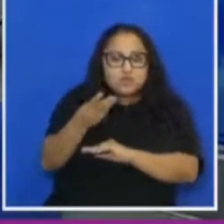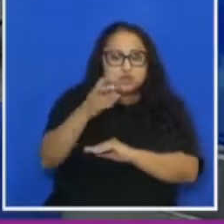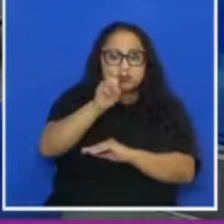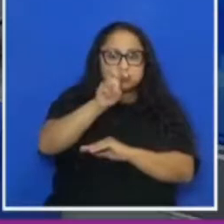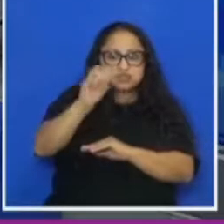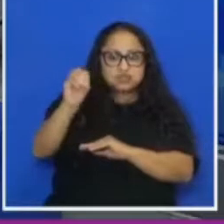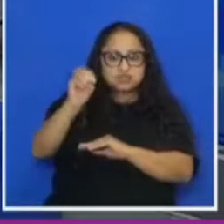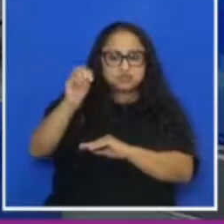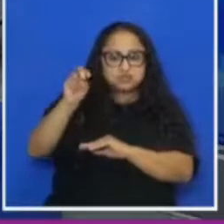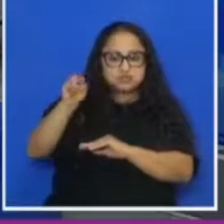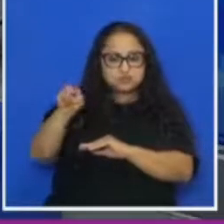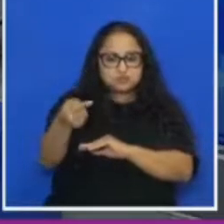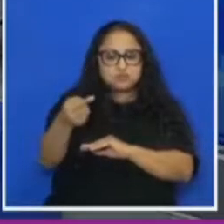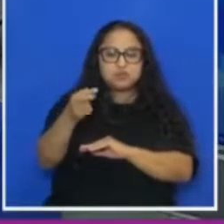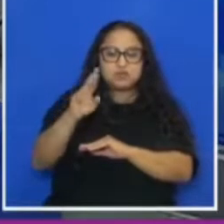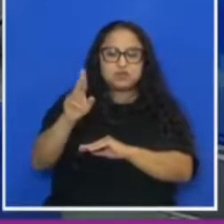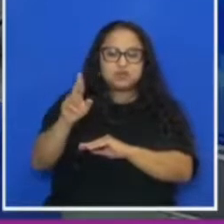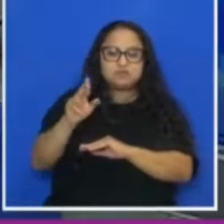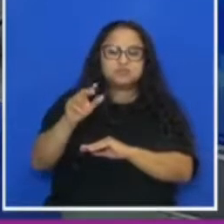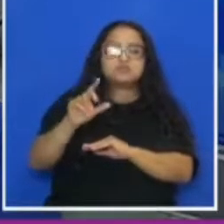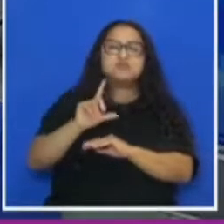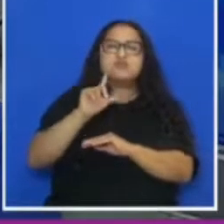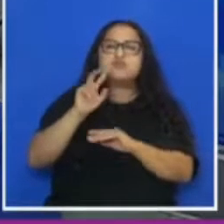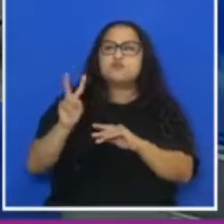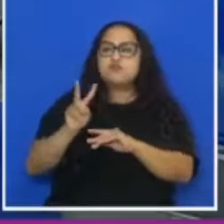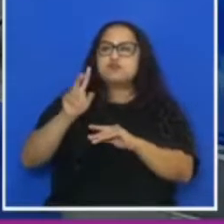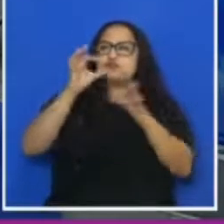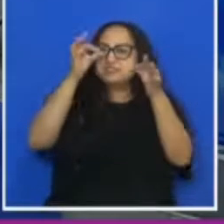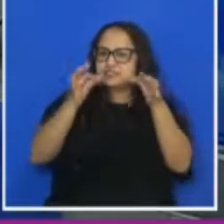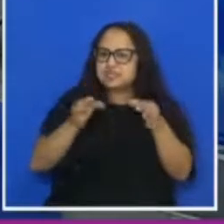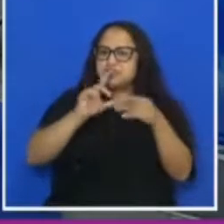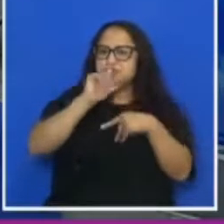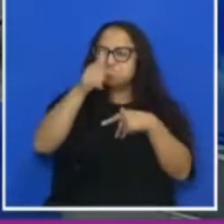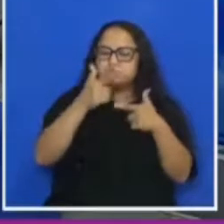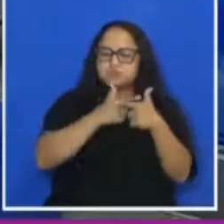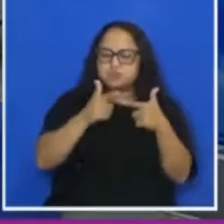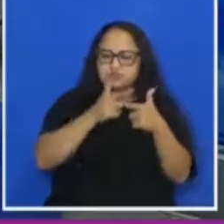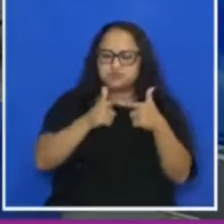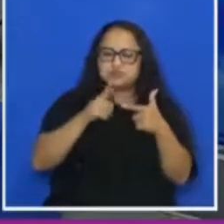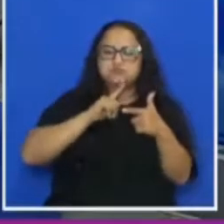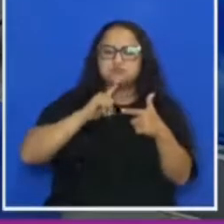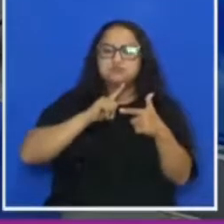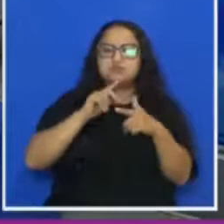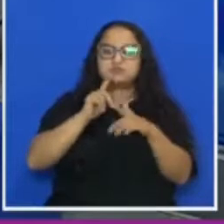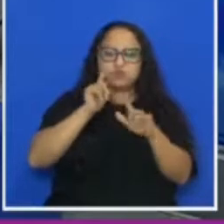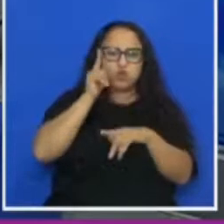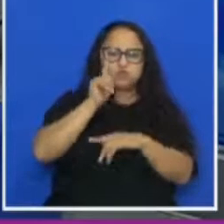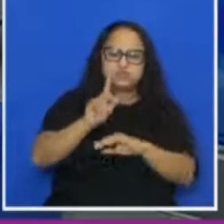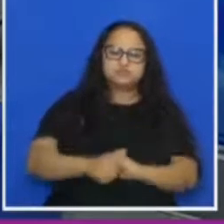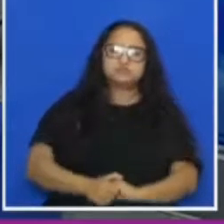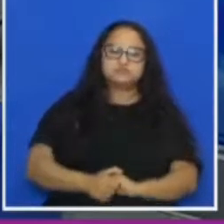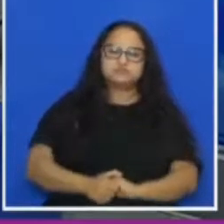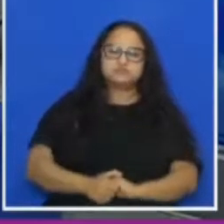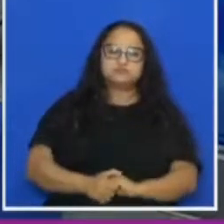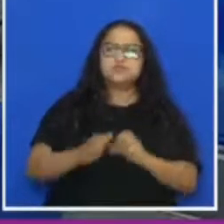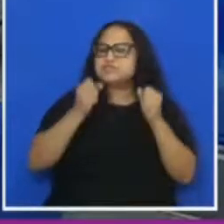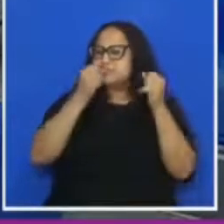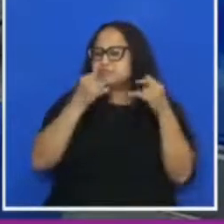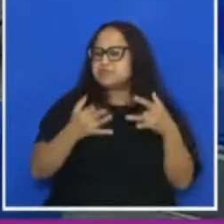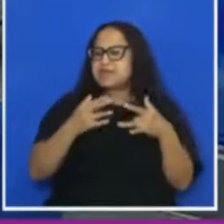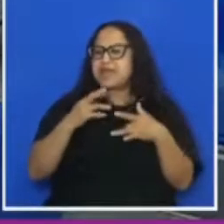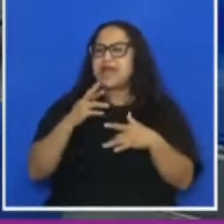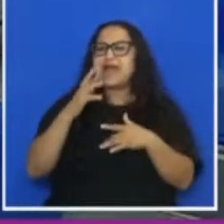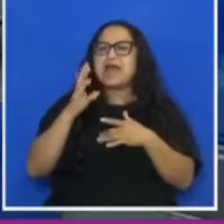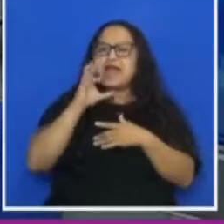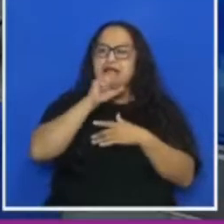4.500.000 reais. O valor exato de premiação será divulgado após um rateio entre as apostas vencedoras dos prêmios fixos. Vou explicar aqui rapidinho as